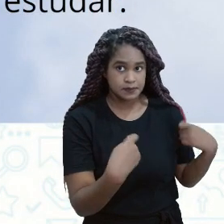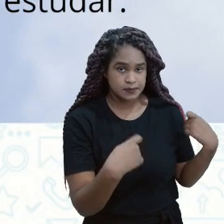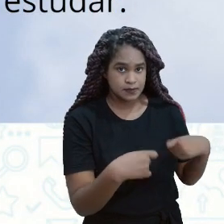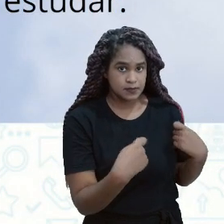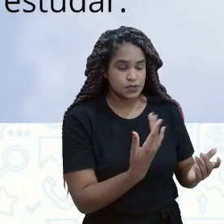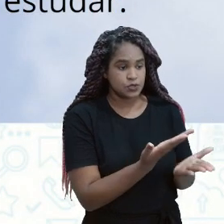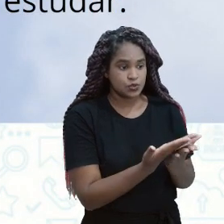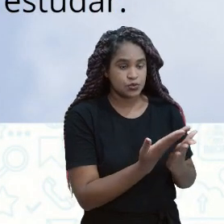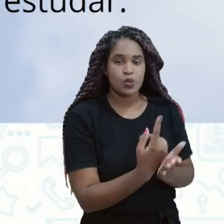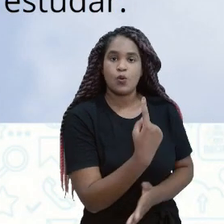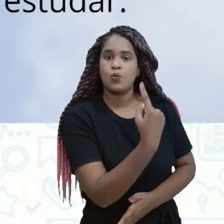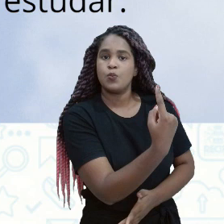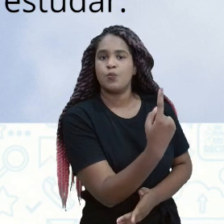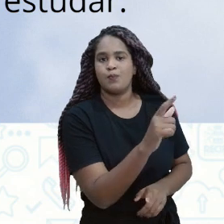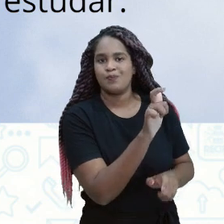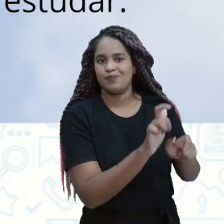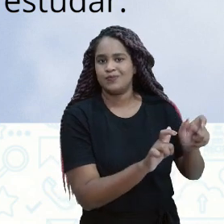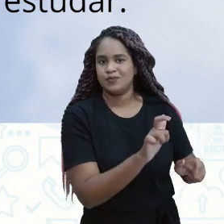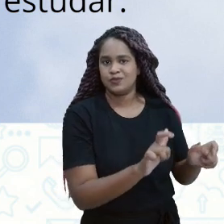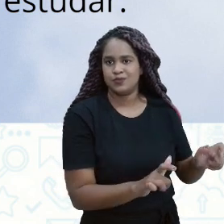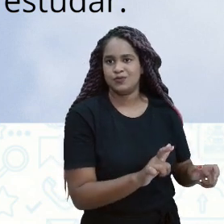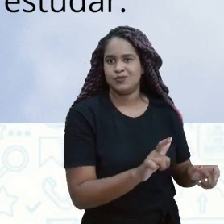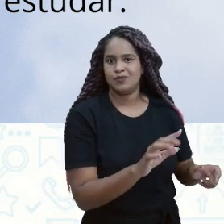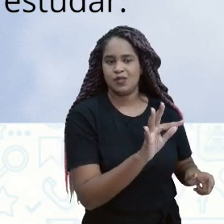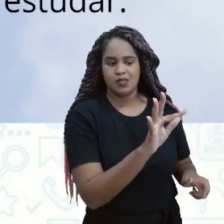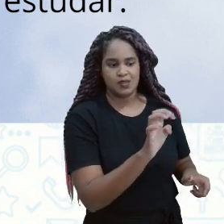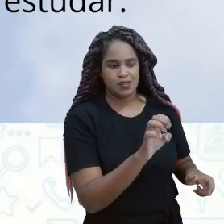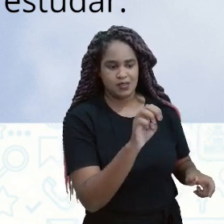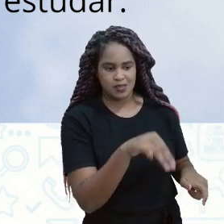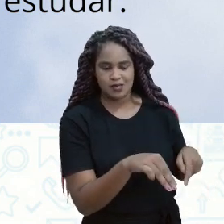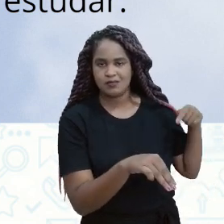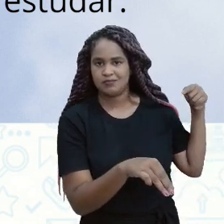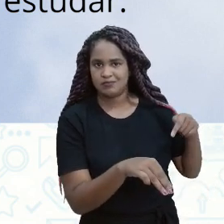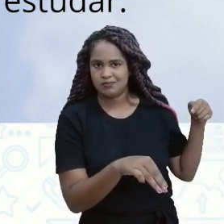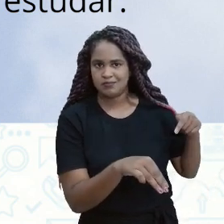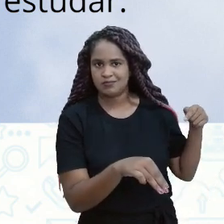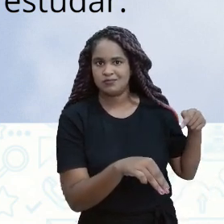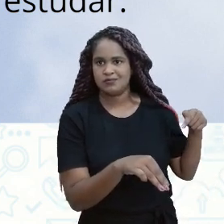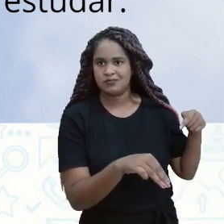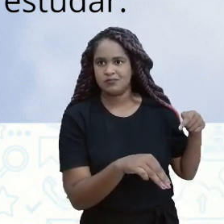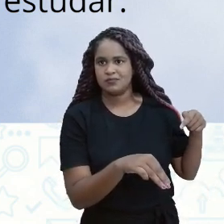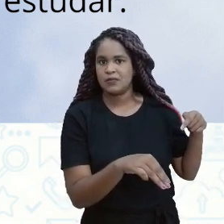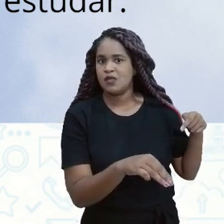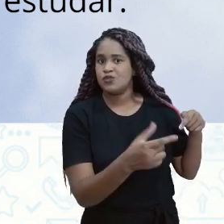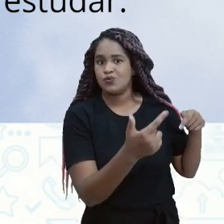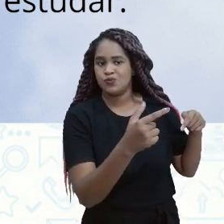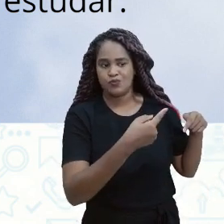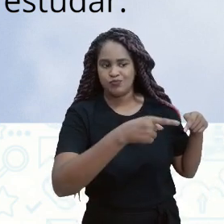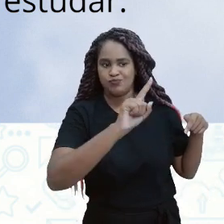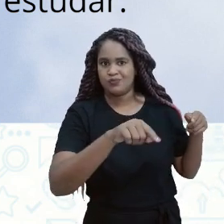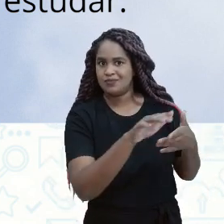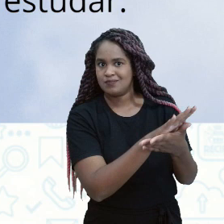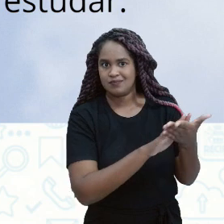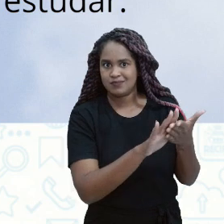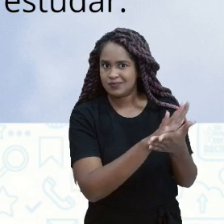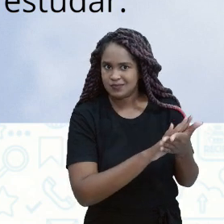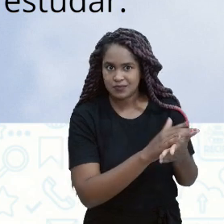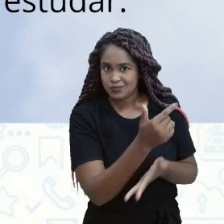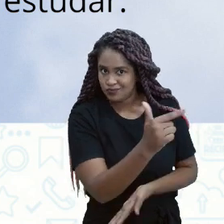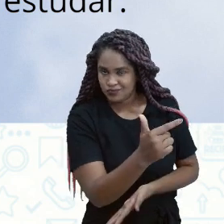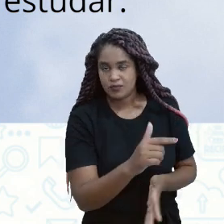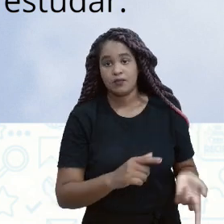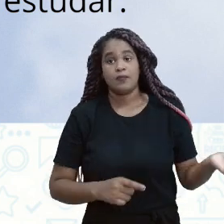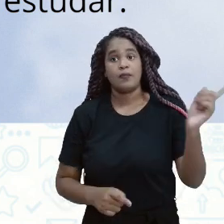só que tem que estudar, né? Então, é singular. Então, não tem acento gráfico. Na segunda opção, na